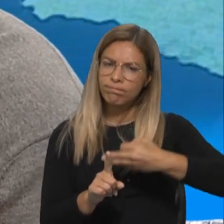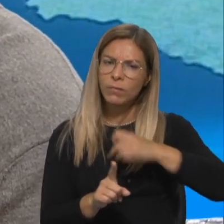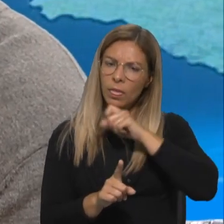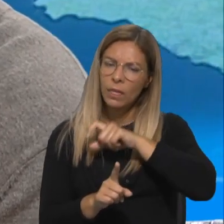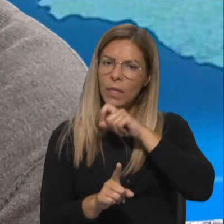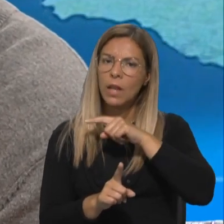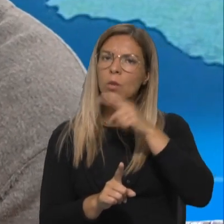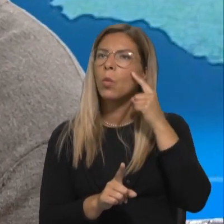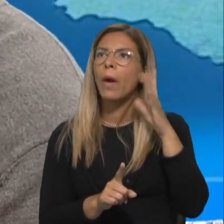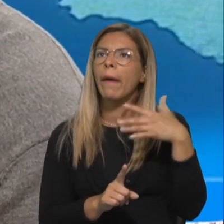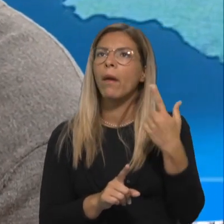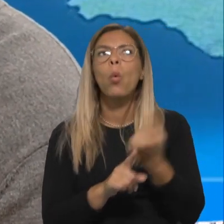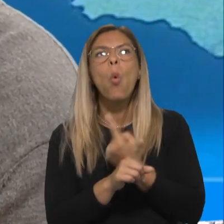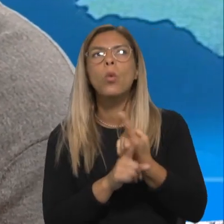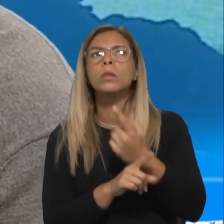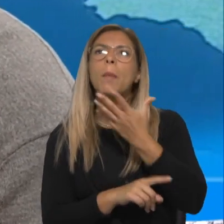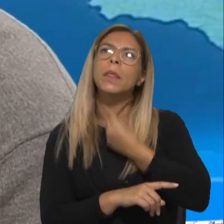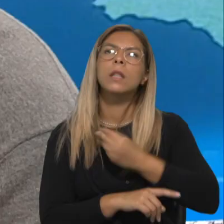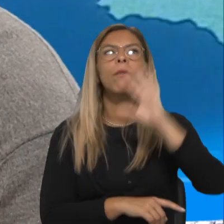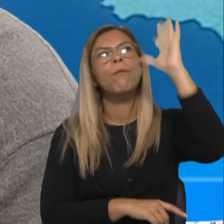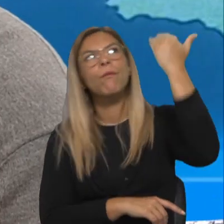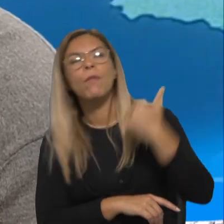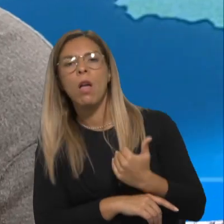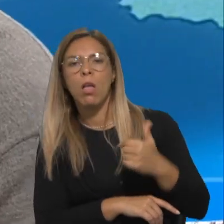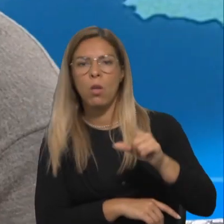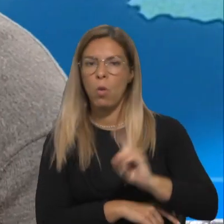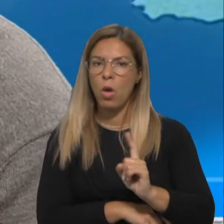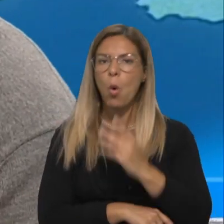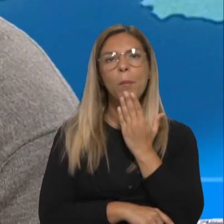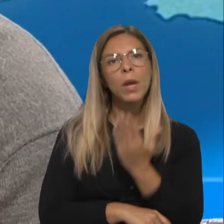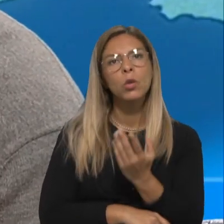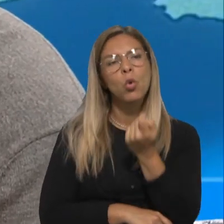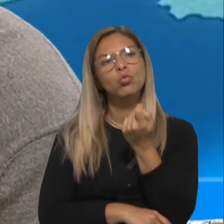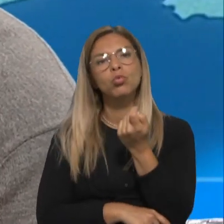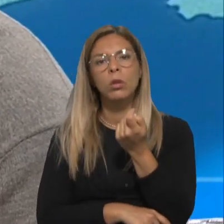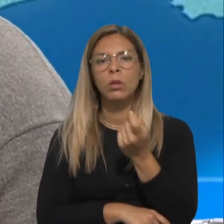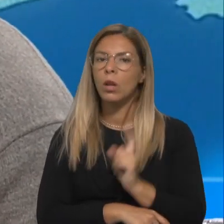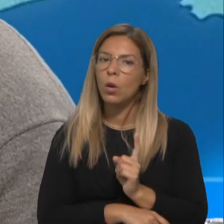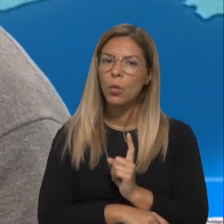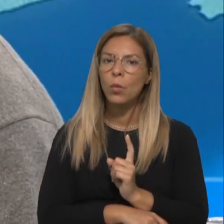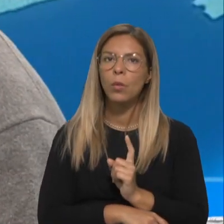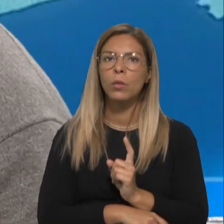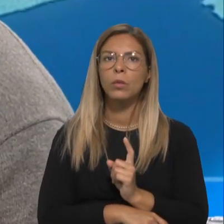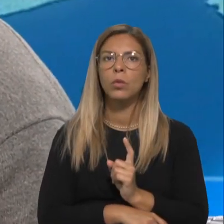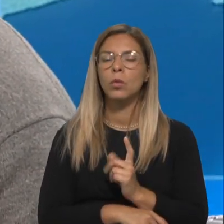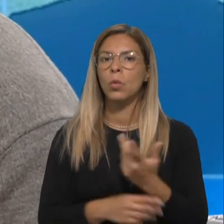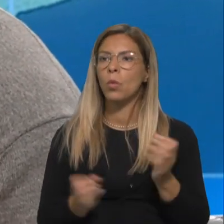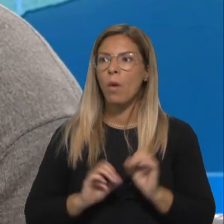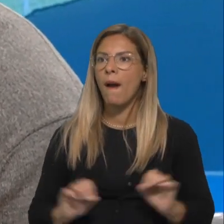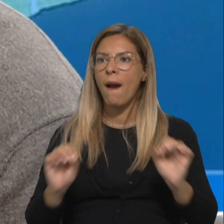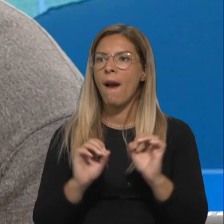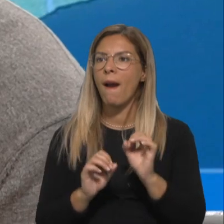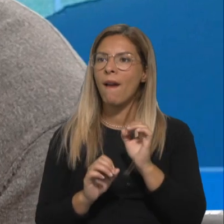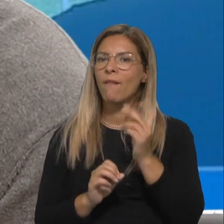uma coisa que vem só quando a gente pede um bocadinho ou que vem só no Pentecostes. Que não viveríamos como vivemos